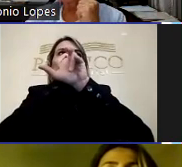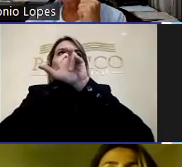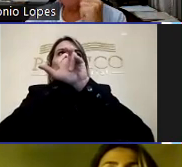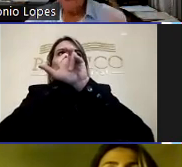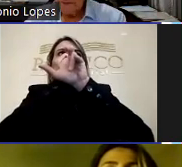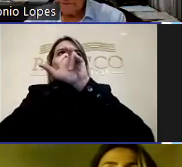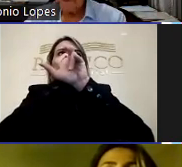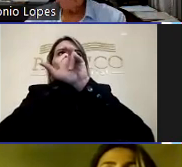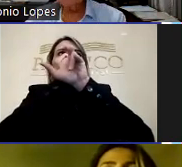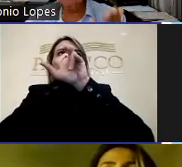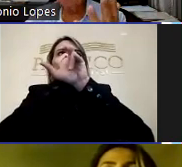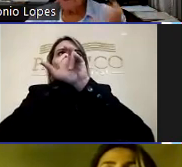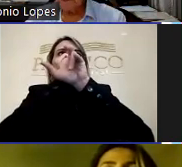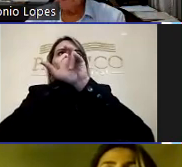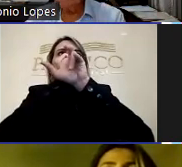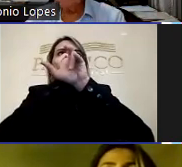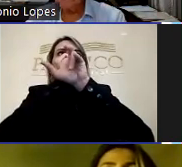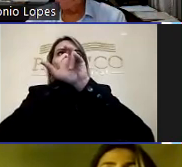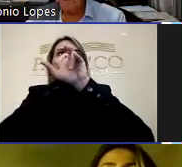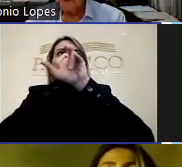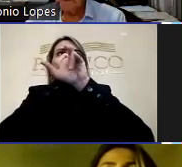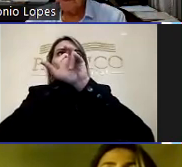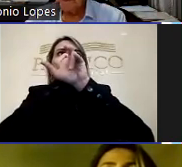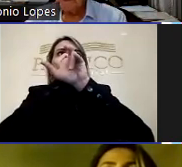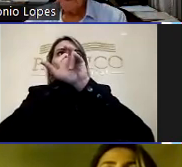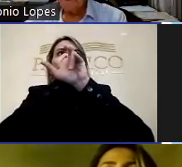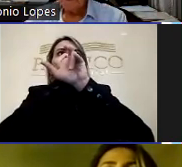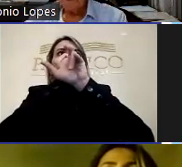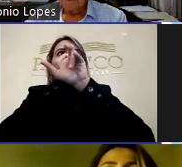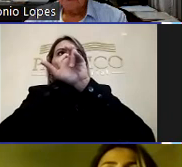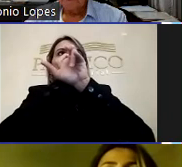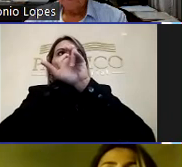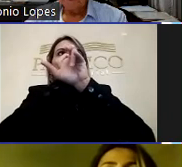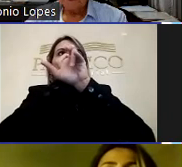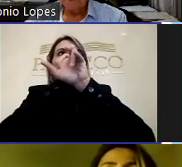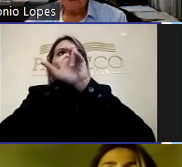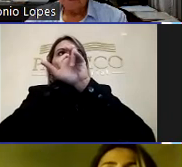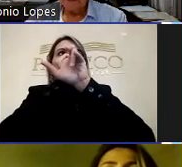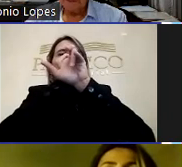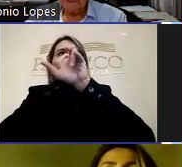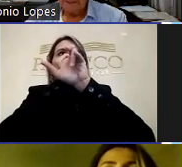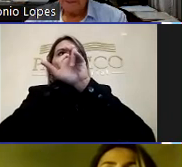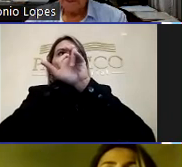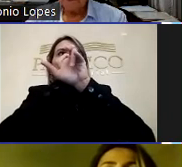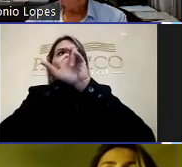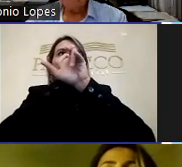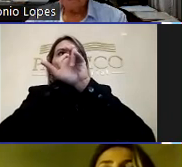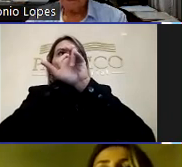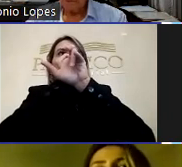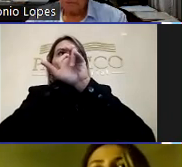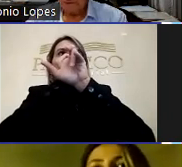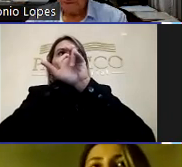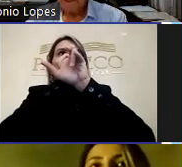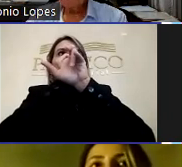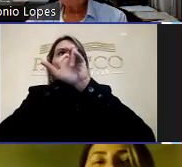verdadeiros desejos, o que ele realmente está querendo dizer. A leitura das palavras sinestésicas, das